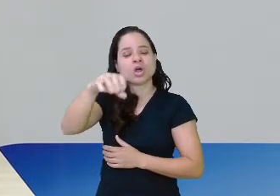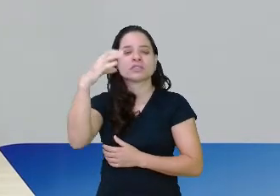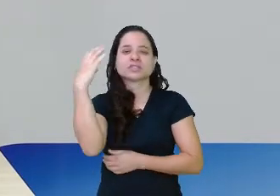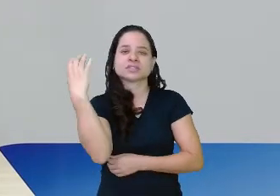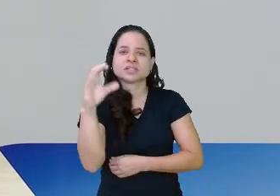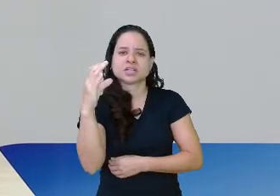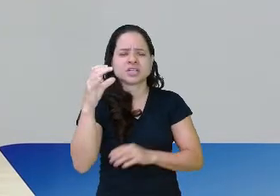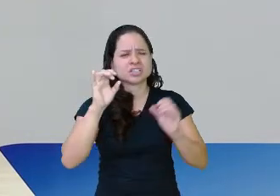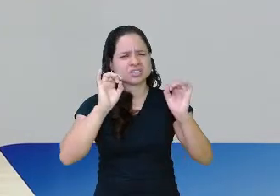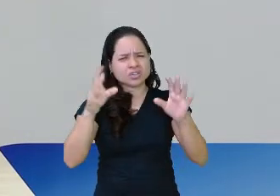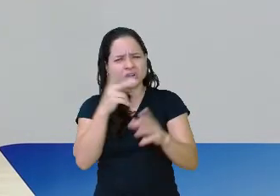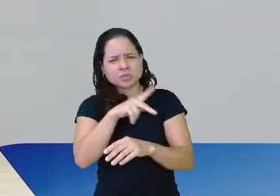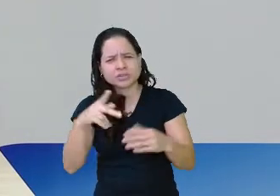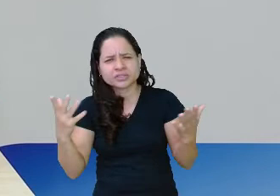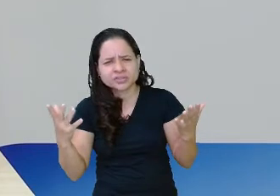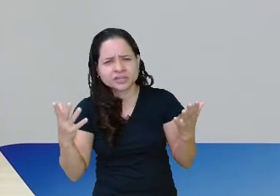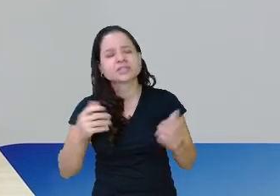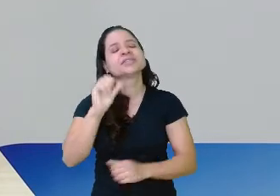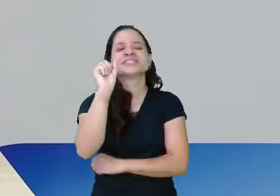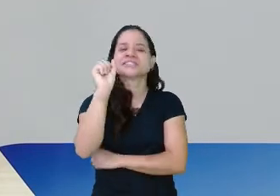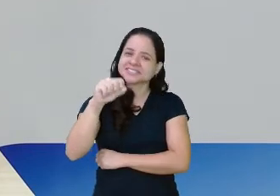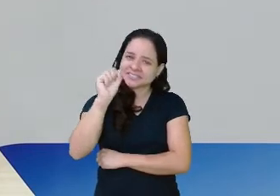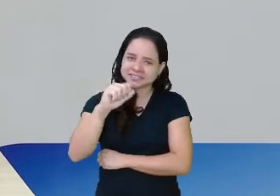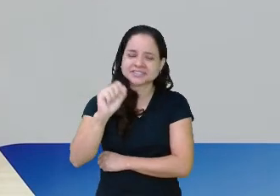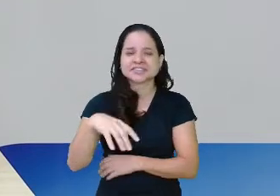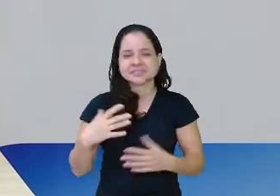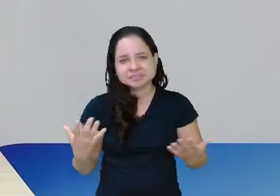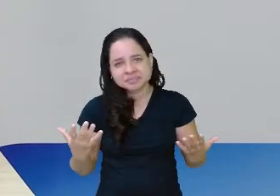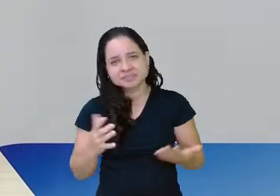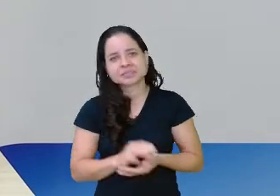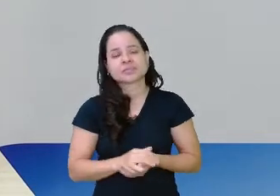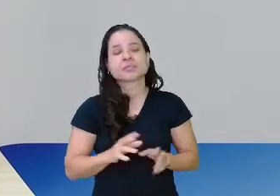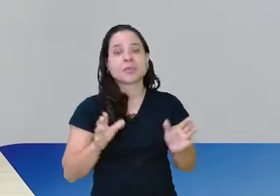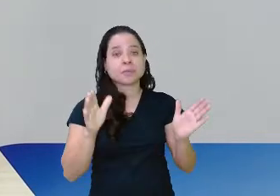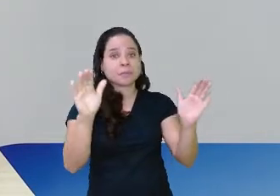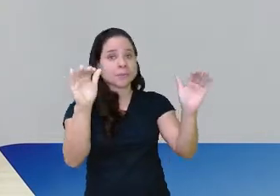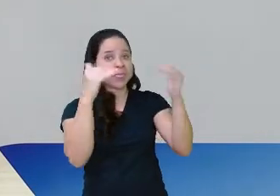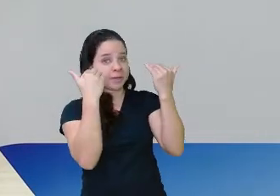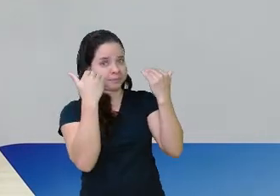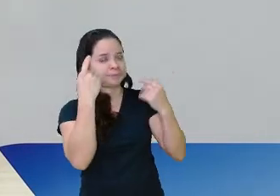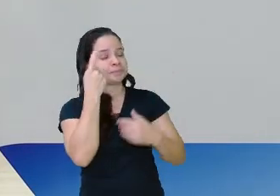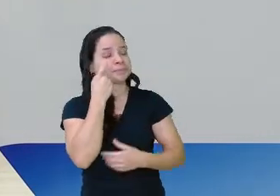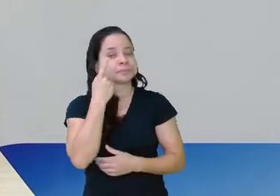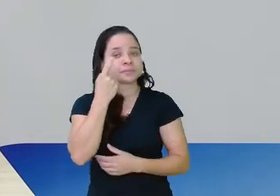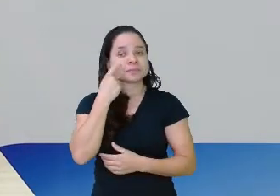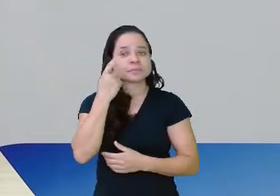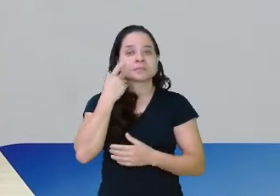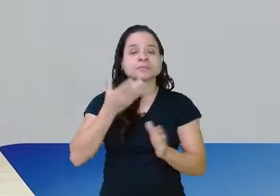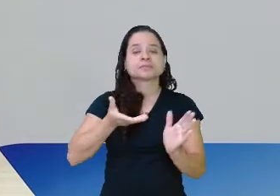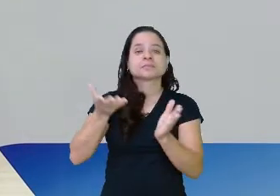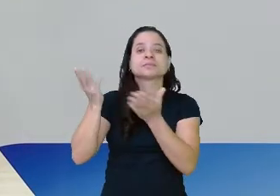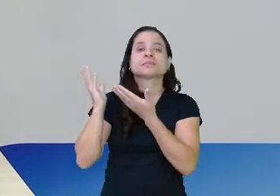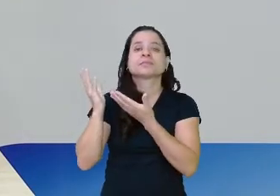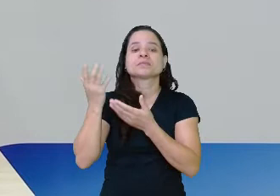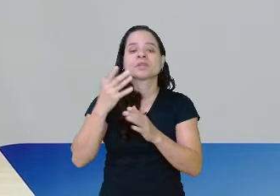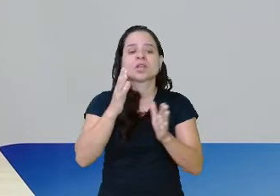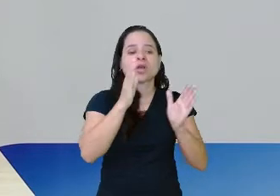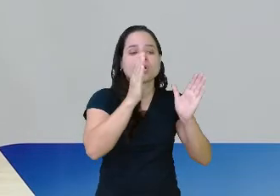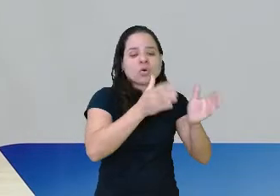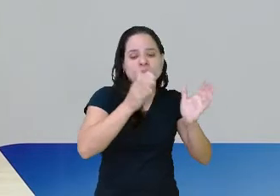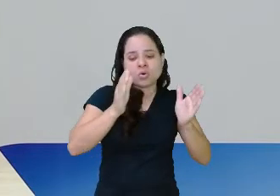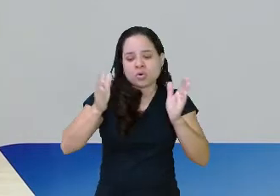só isso, professora? É só isso. Presta atenção na